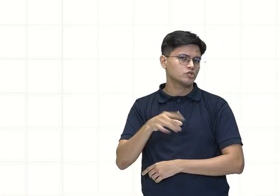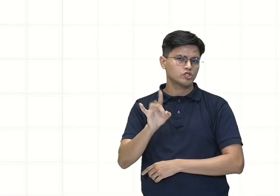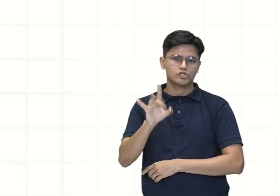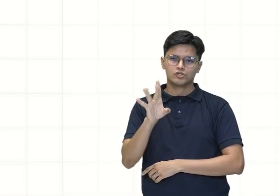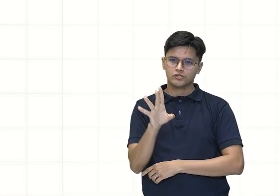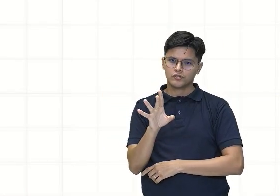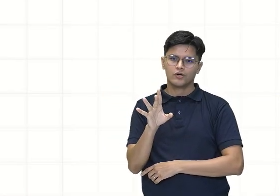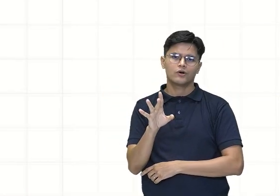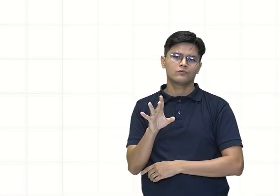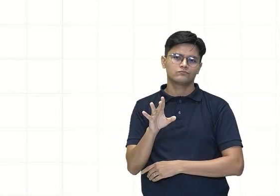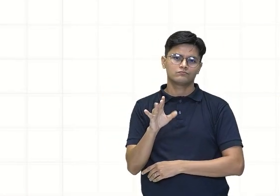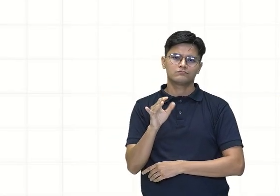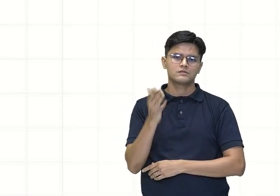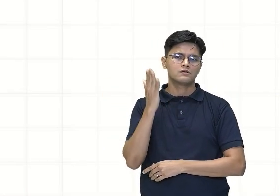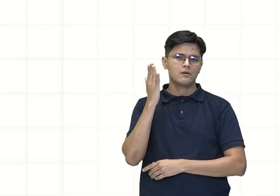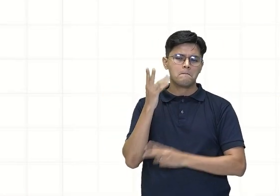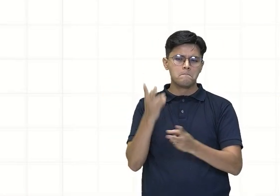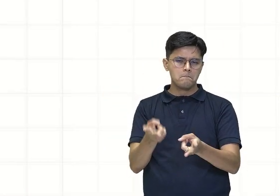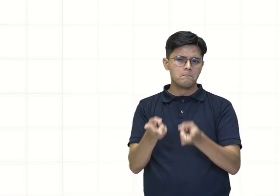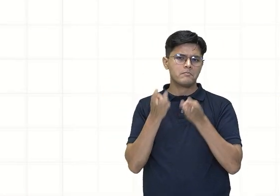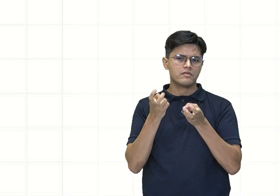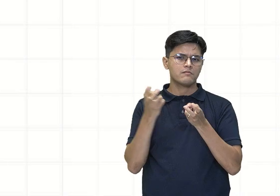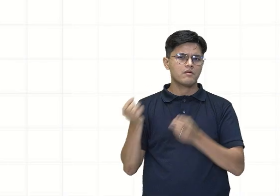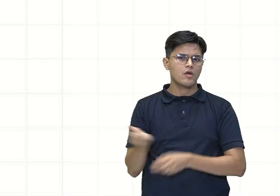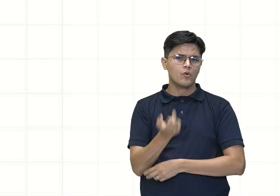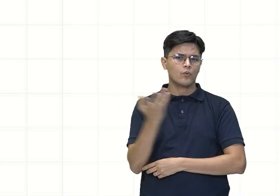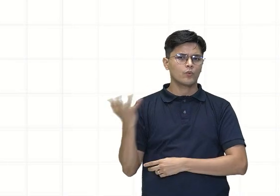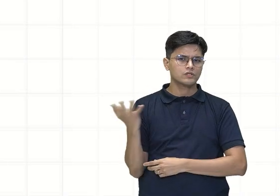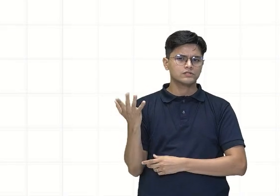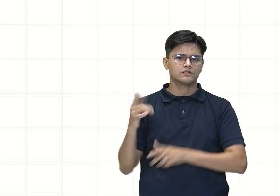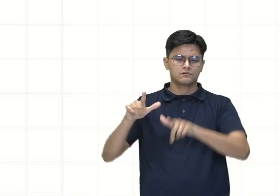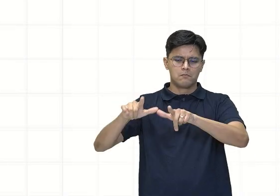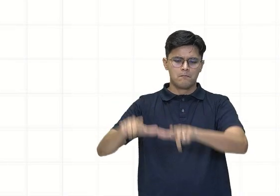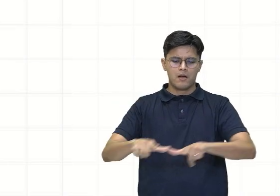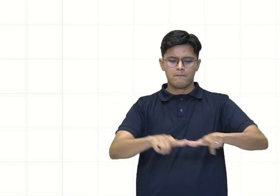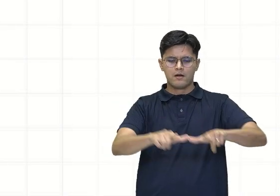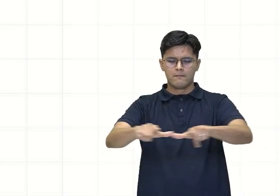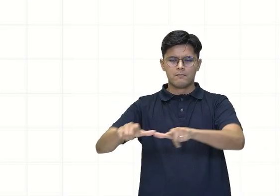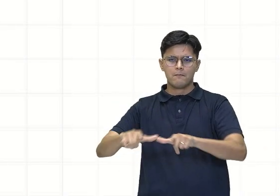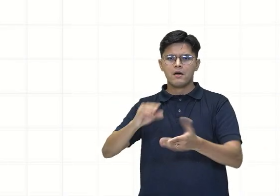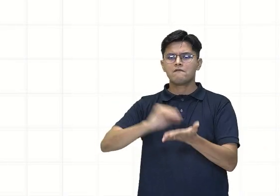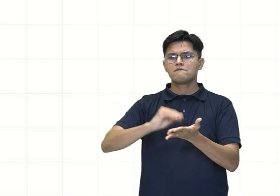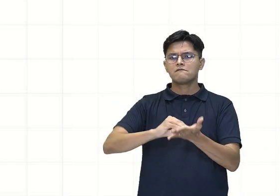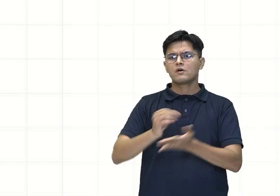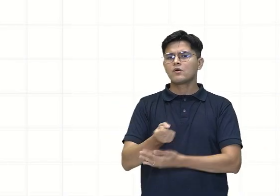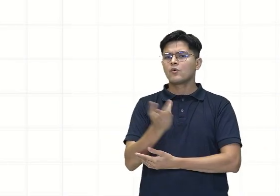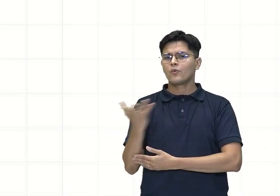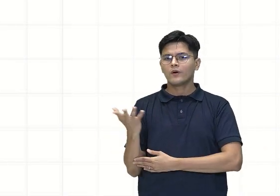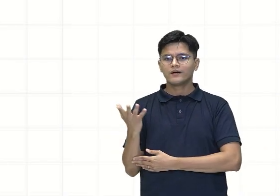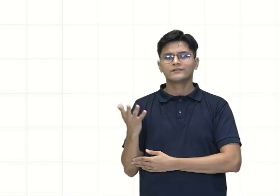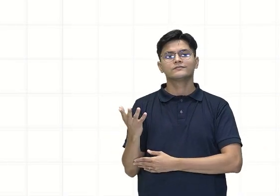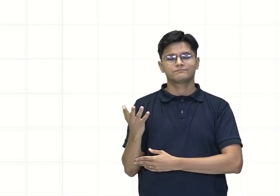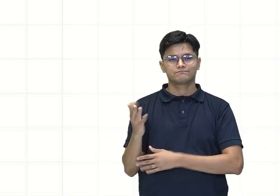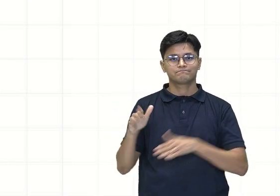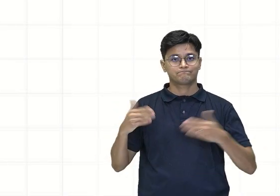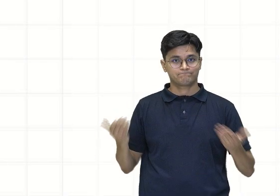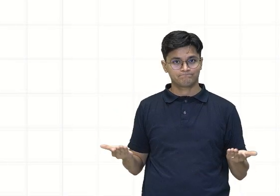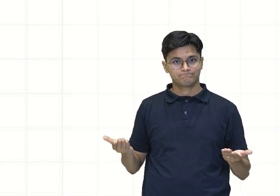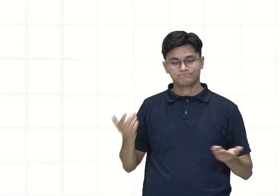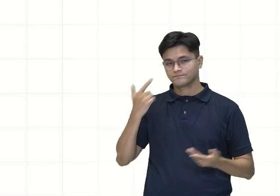isso. Você só vai verificar quantos quadradinhos faltam para ter a figura